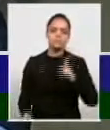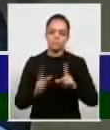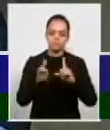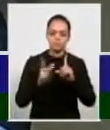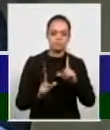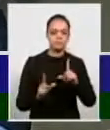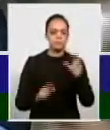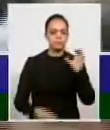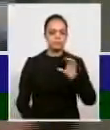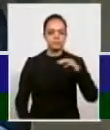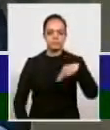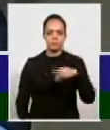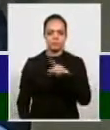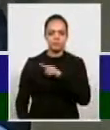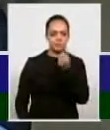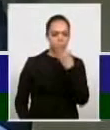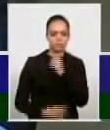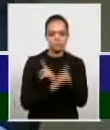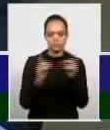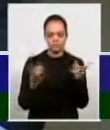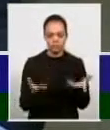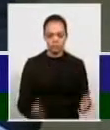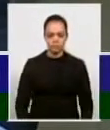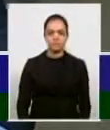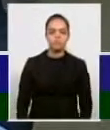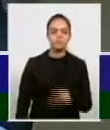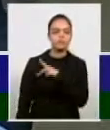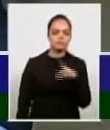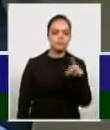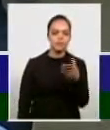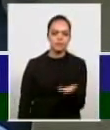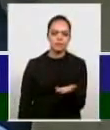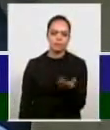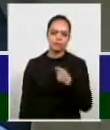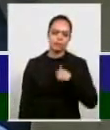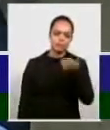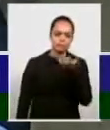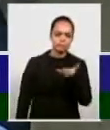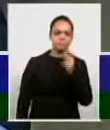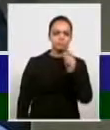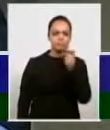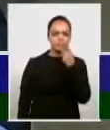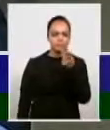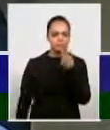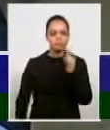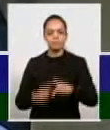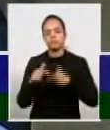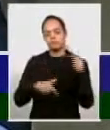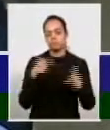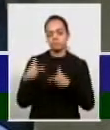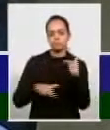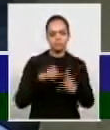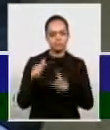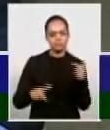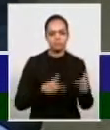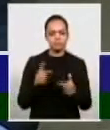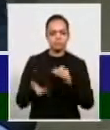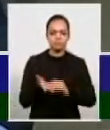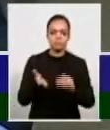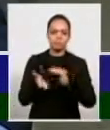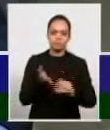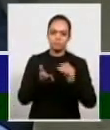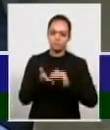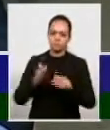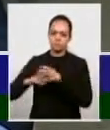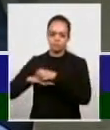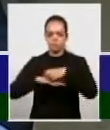TV Câmara. Tenha um bom dia. Senhor presidente, eu quero aqui ressaltar o trabalho da Secretaria